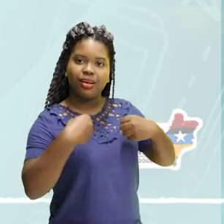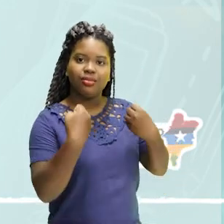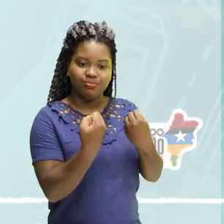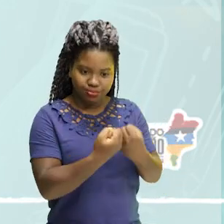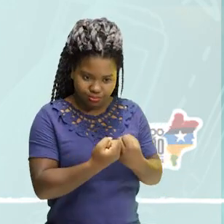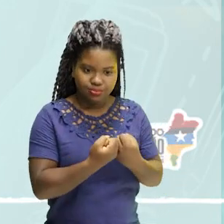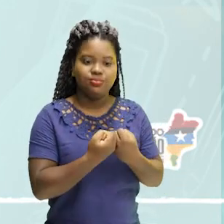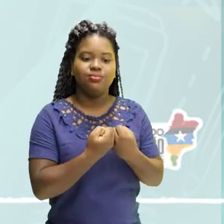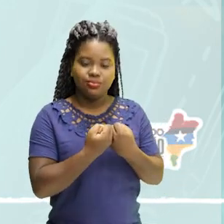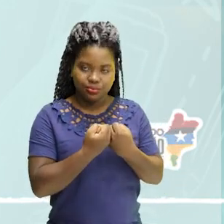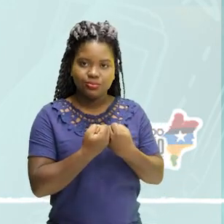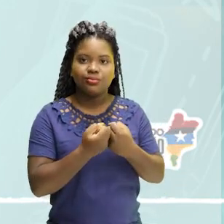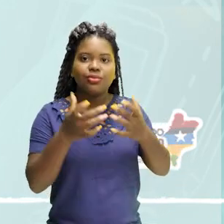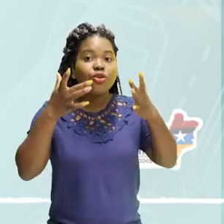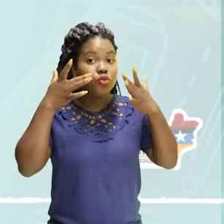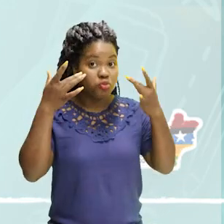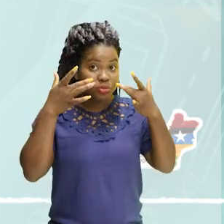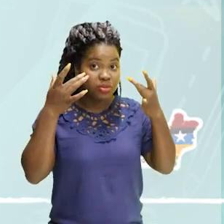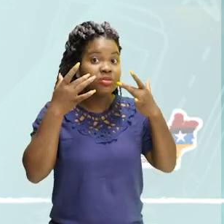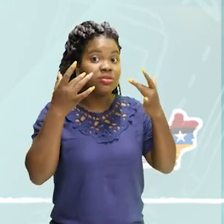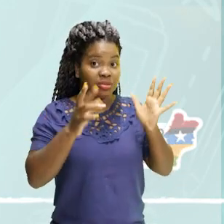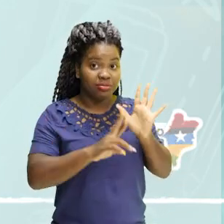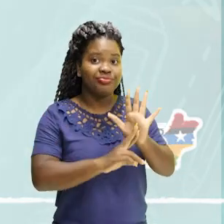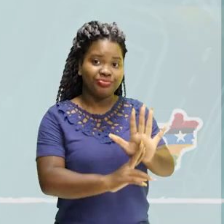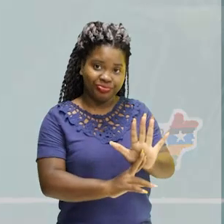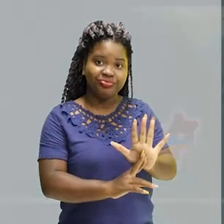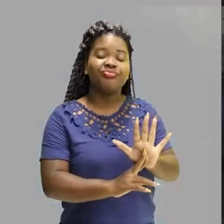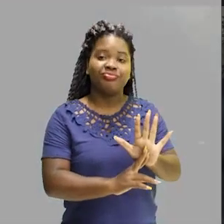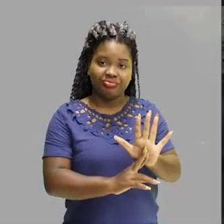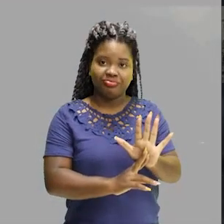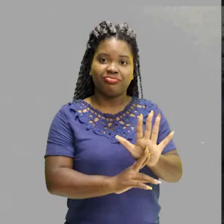essa crítica. Você pode até observar e fazer esse paralelo aí.